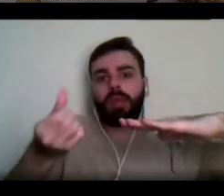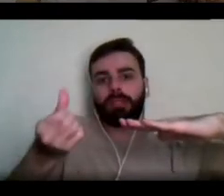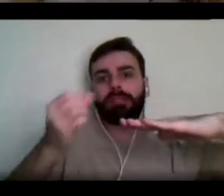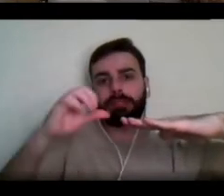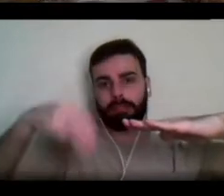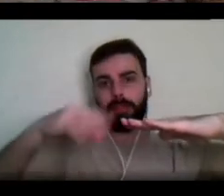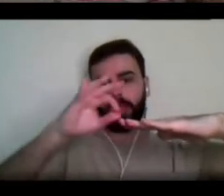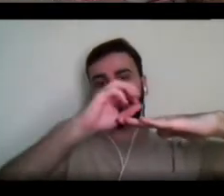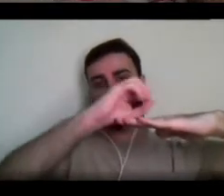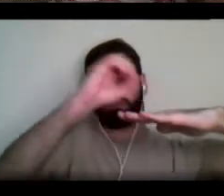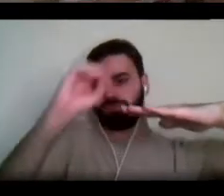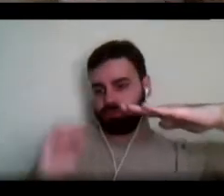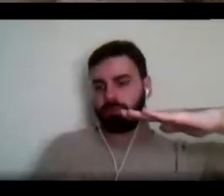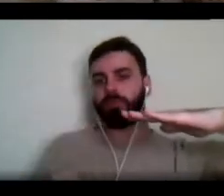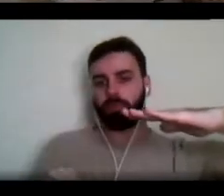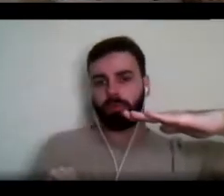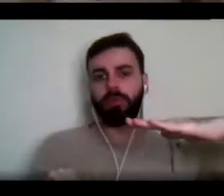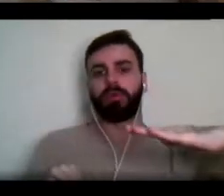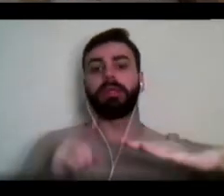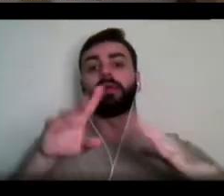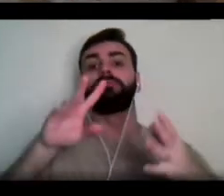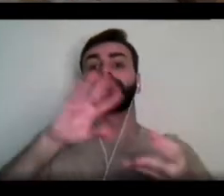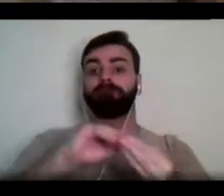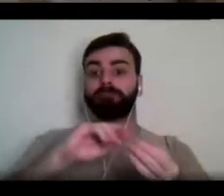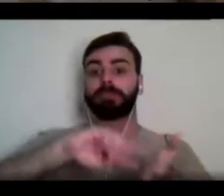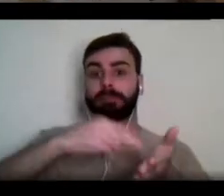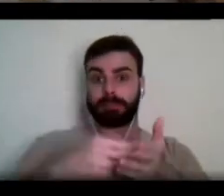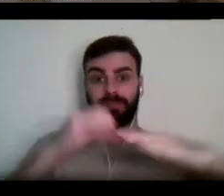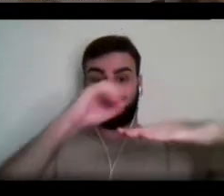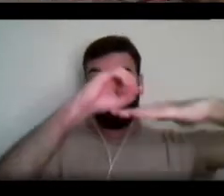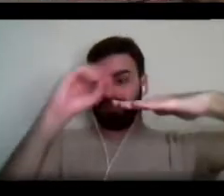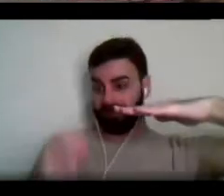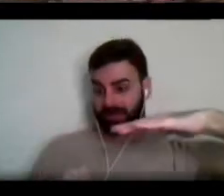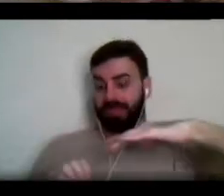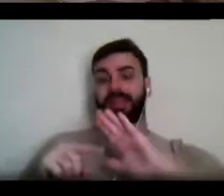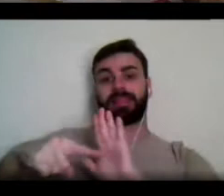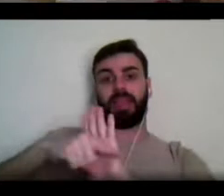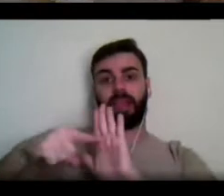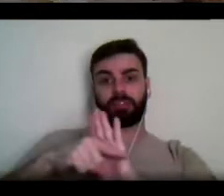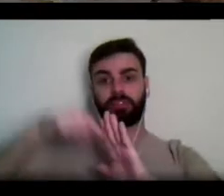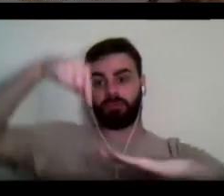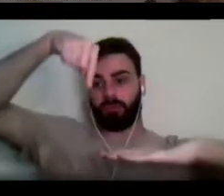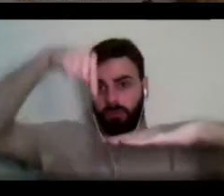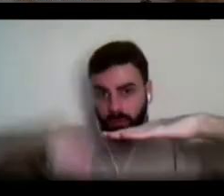Então, eu tenho um deslocamento em y negativo, né?